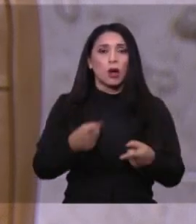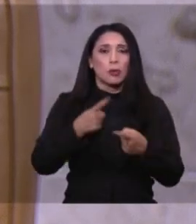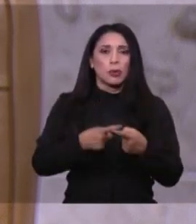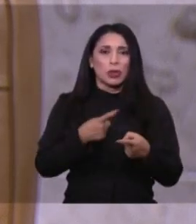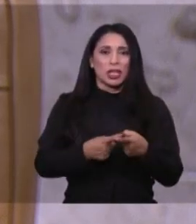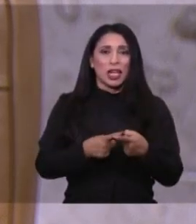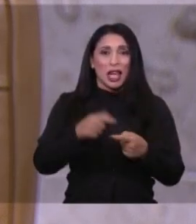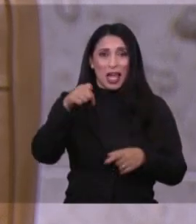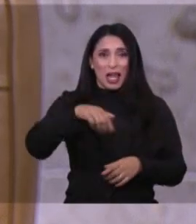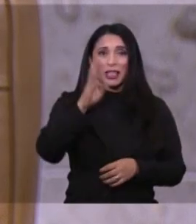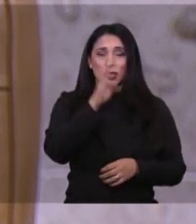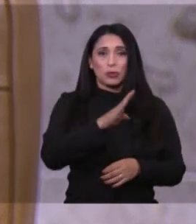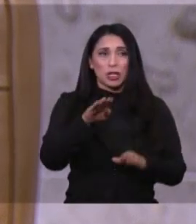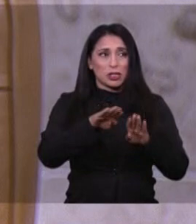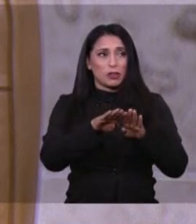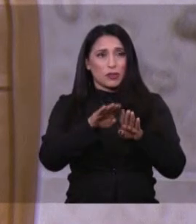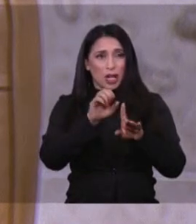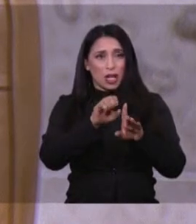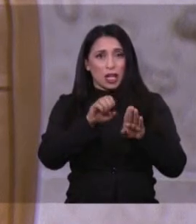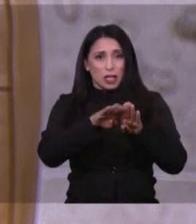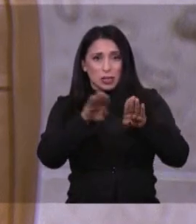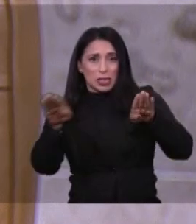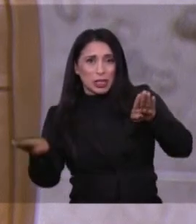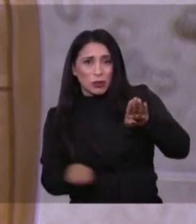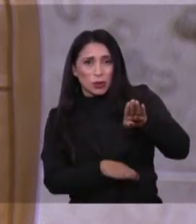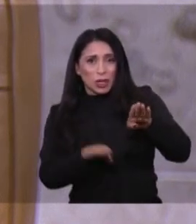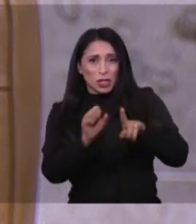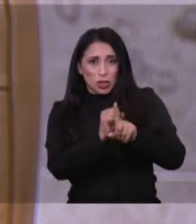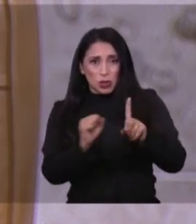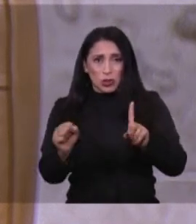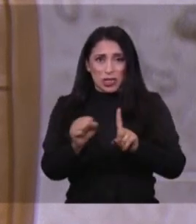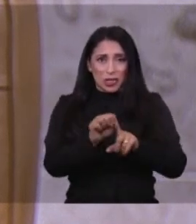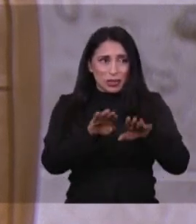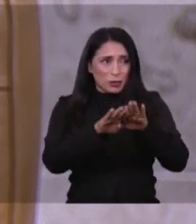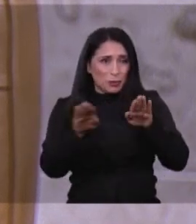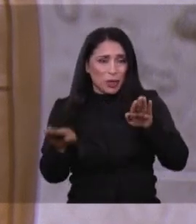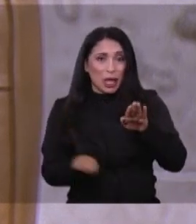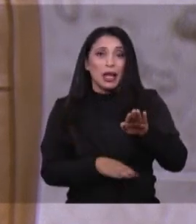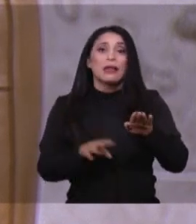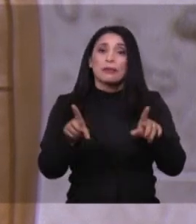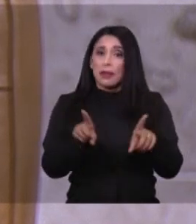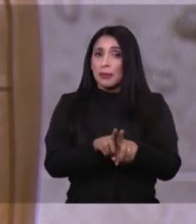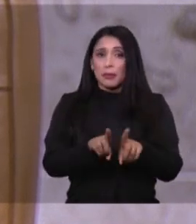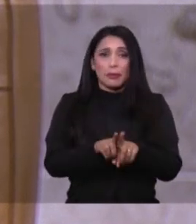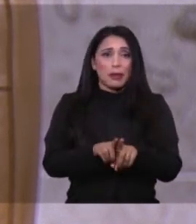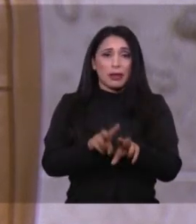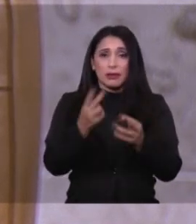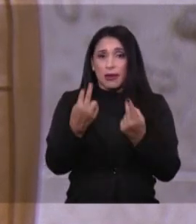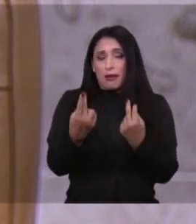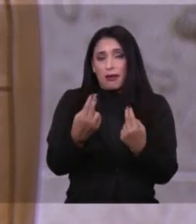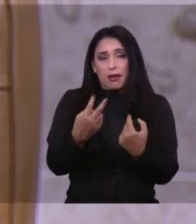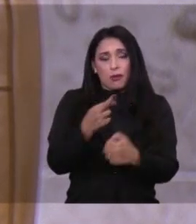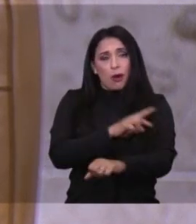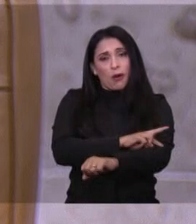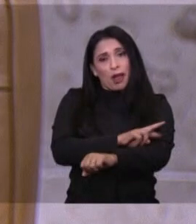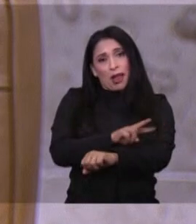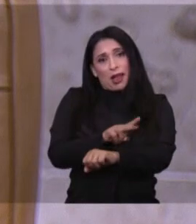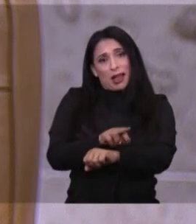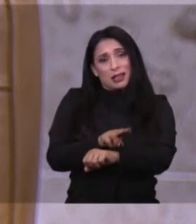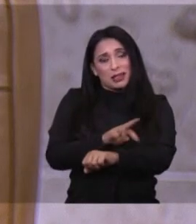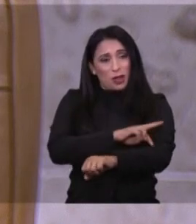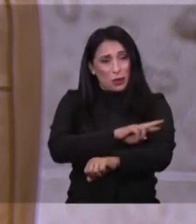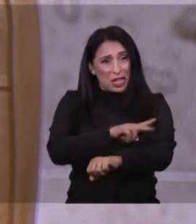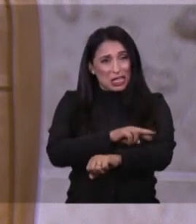sobre desigualdade social é também falar sobre desigualdade racial. Ao longo da nossa história, o